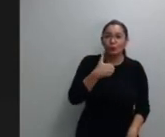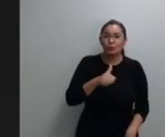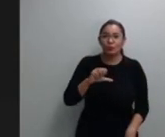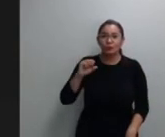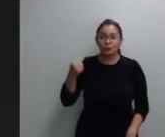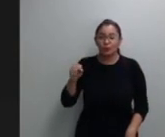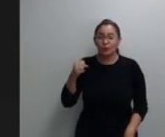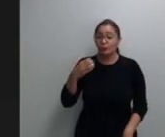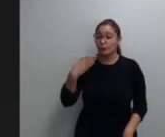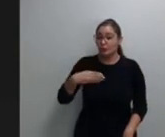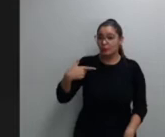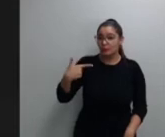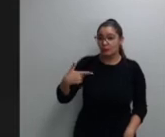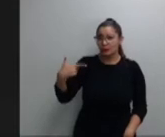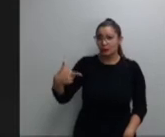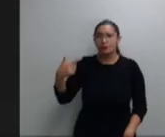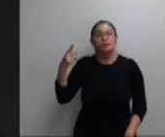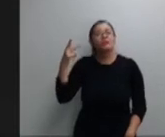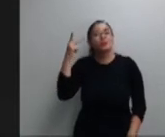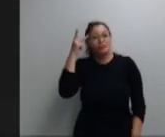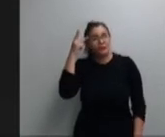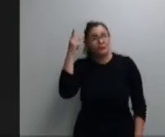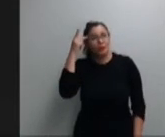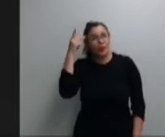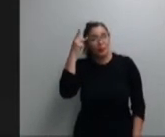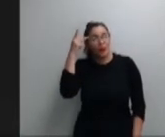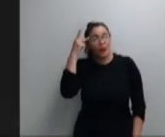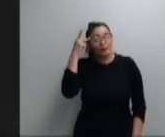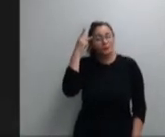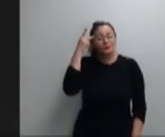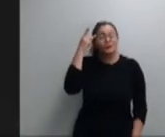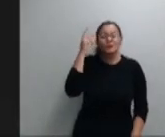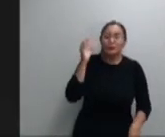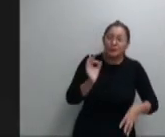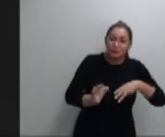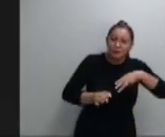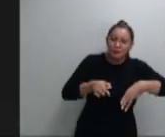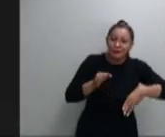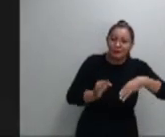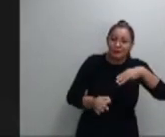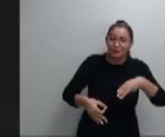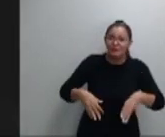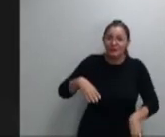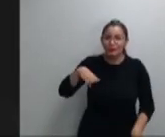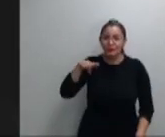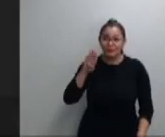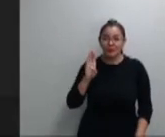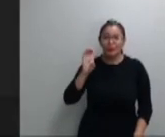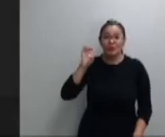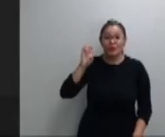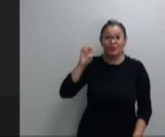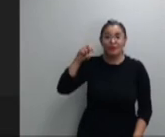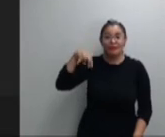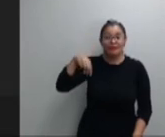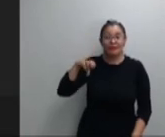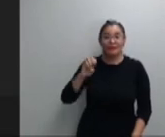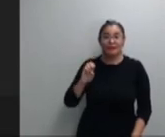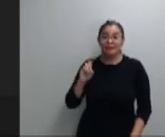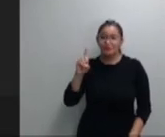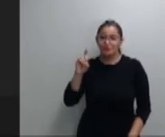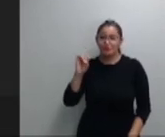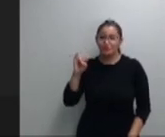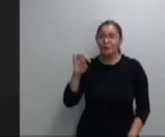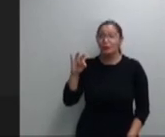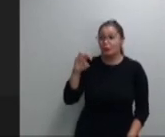processo da relatoria do ministro Benedito Gonçalves. Então, o advogado está sendo, no caso,